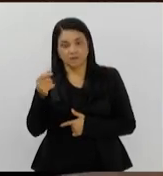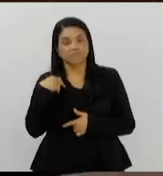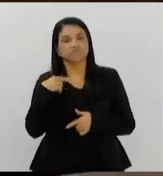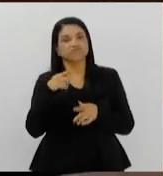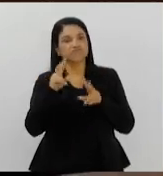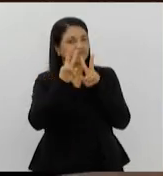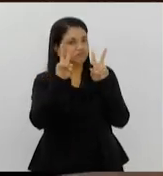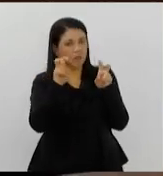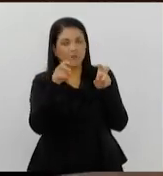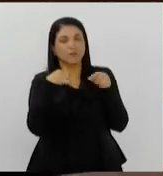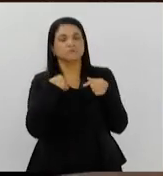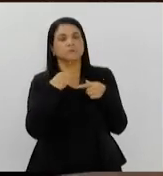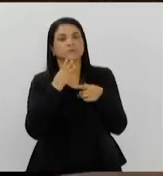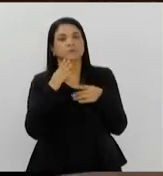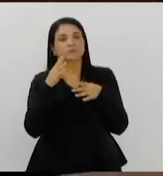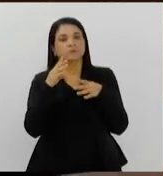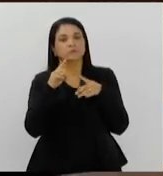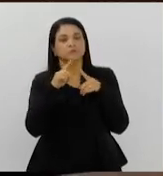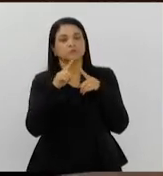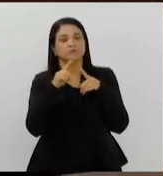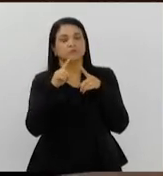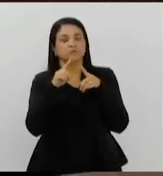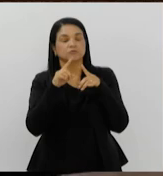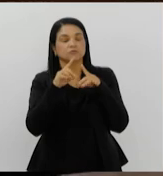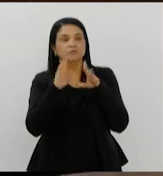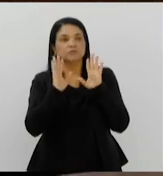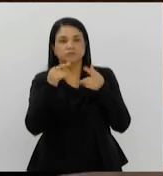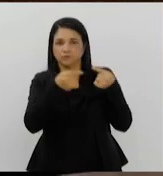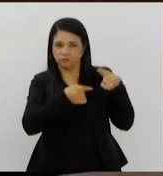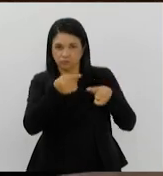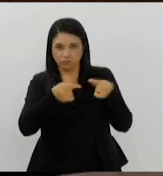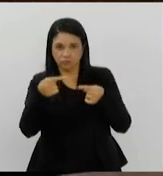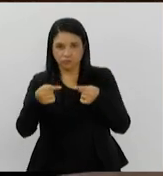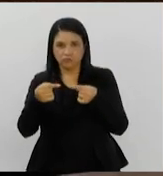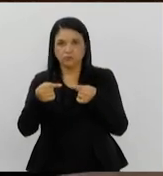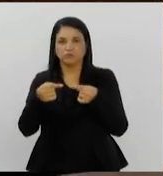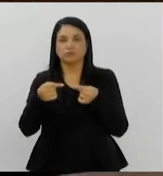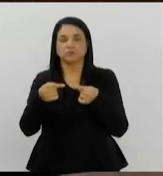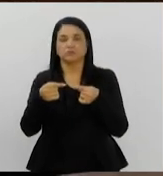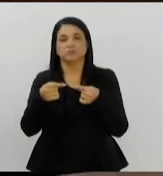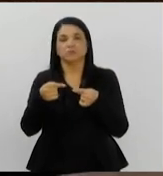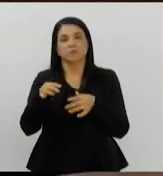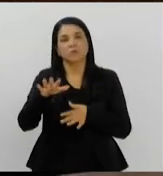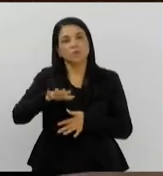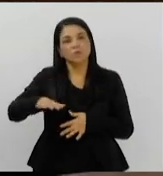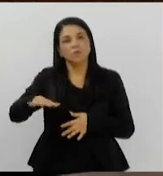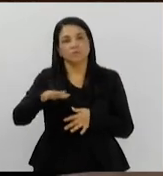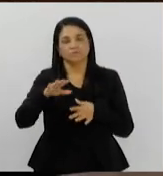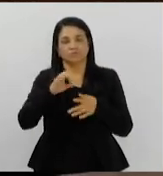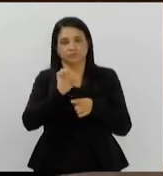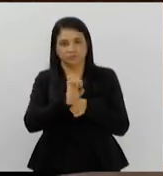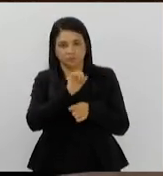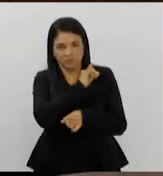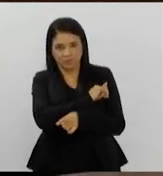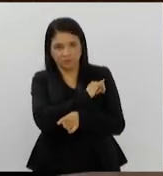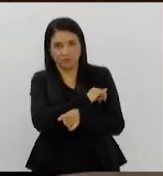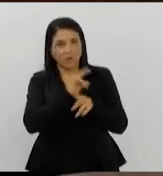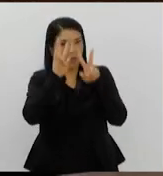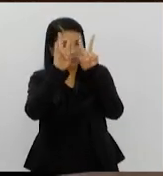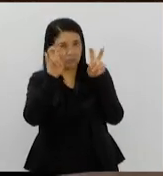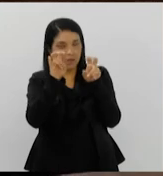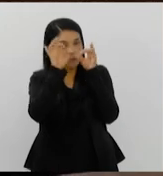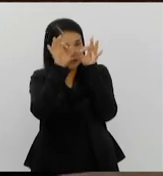Públicos, que já está devidamente pacificado no âmbito do Estado. É um tema